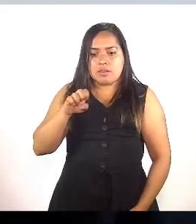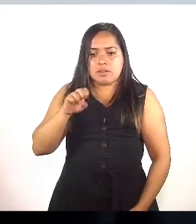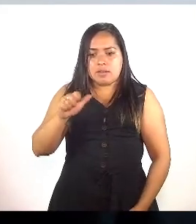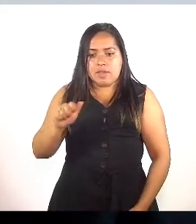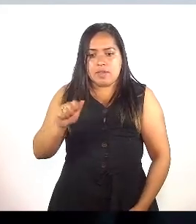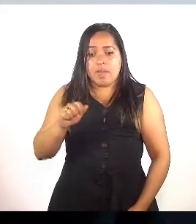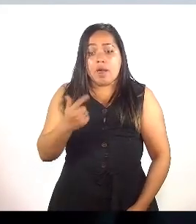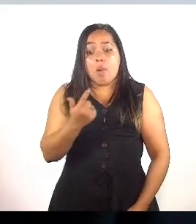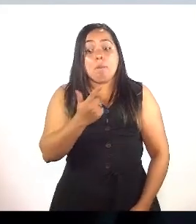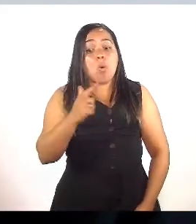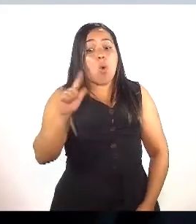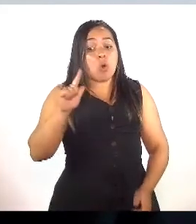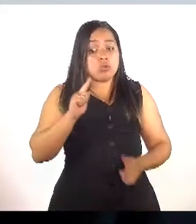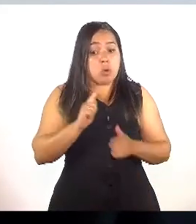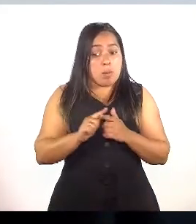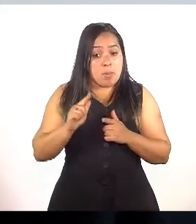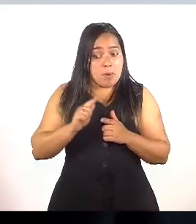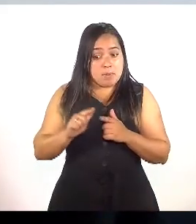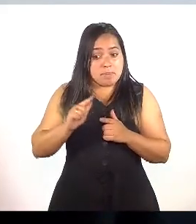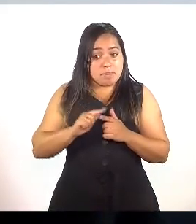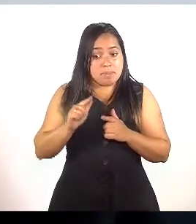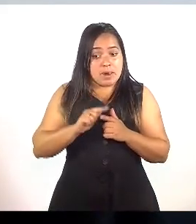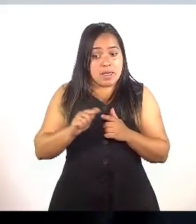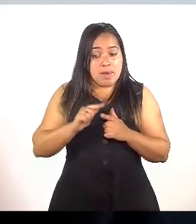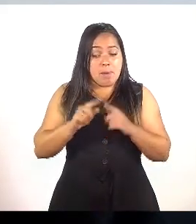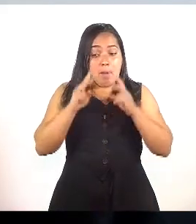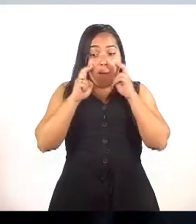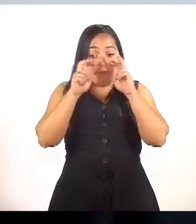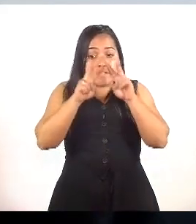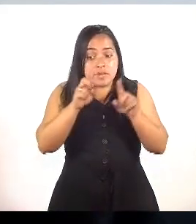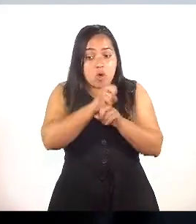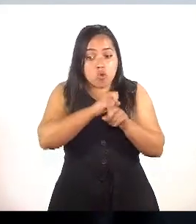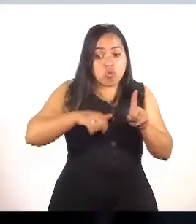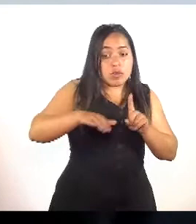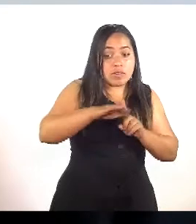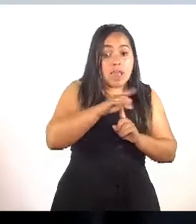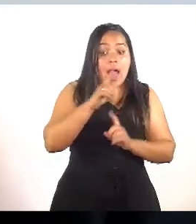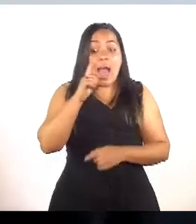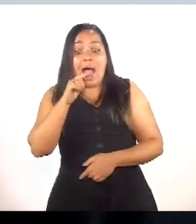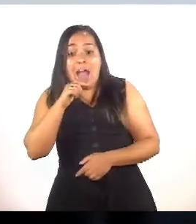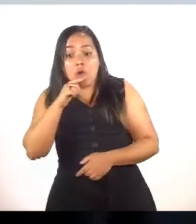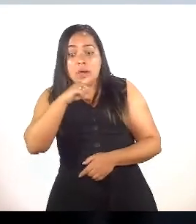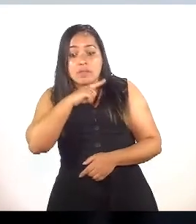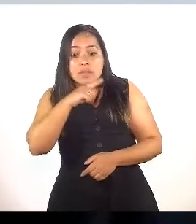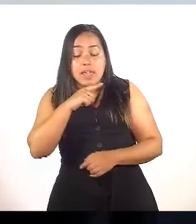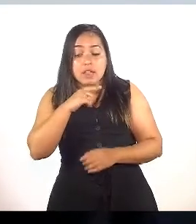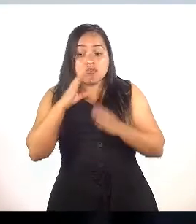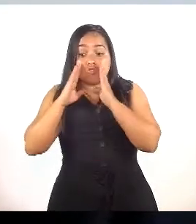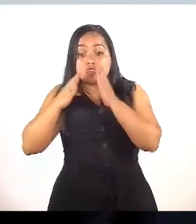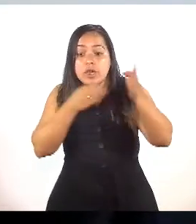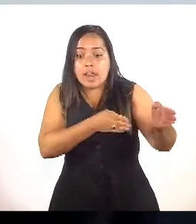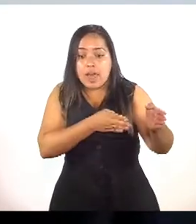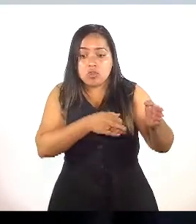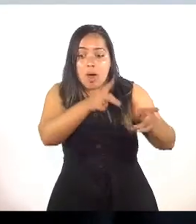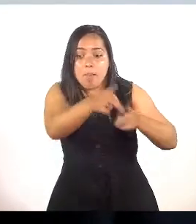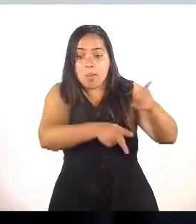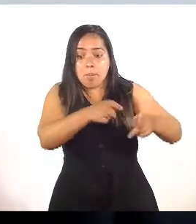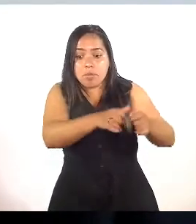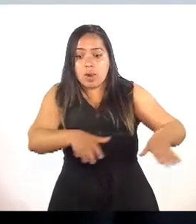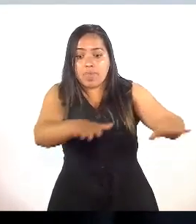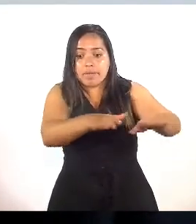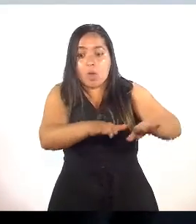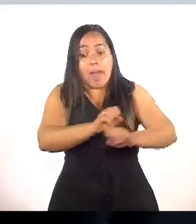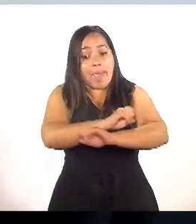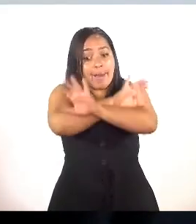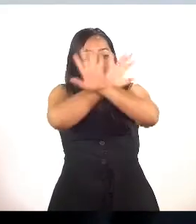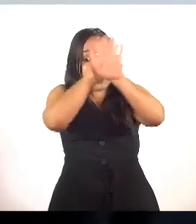É uma outra situação, acho que não, do ponto de vista social, a gente vê muita água no abastecimento direto da população, e é claro para todo mundo